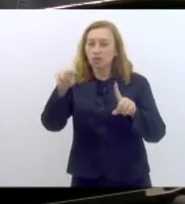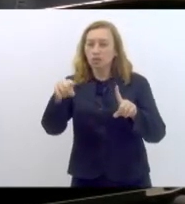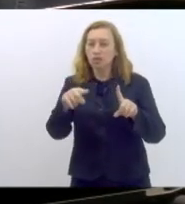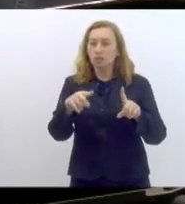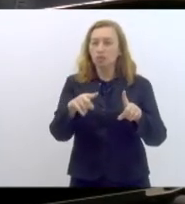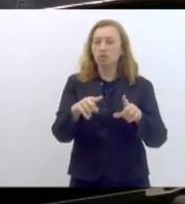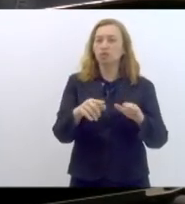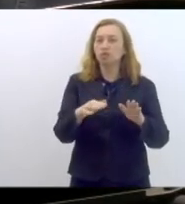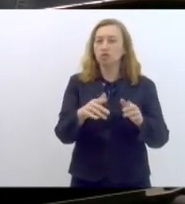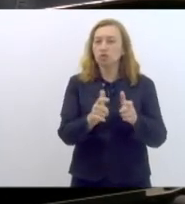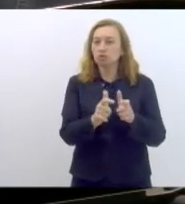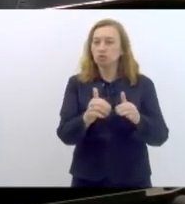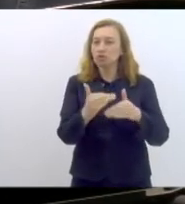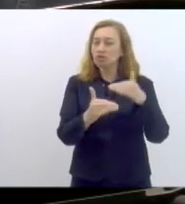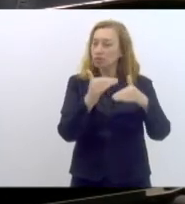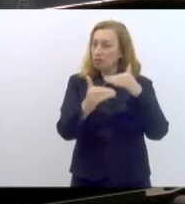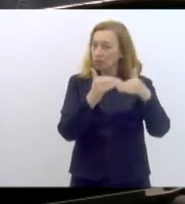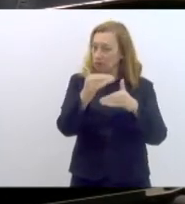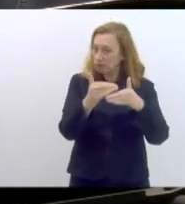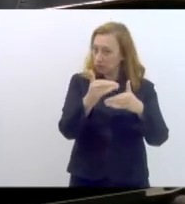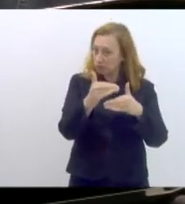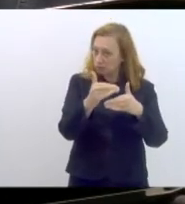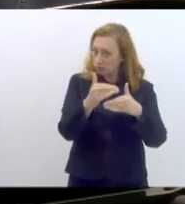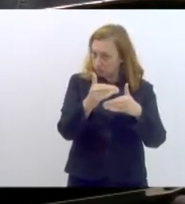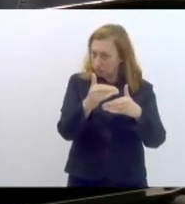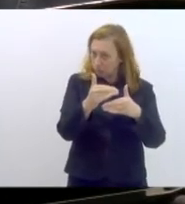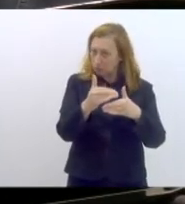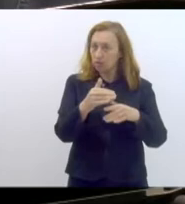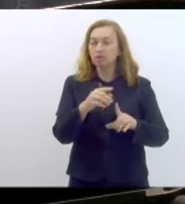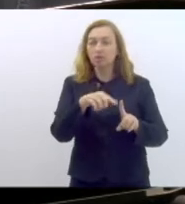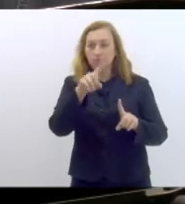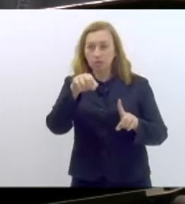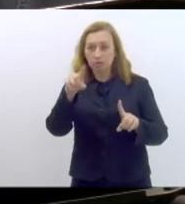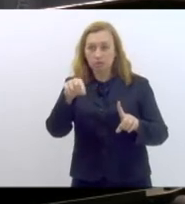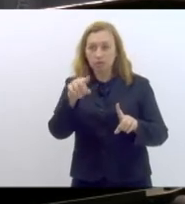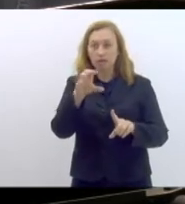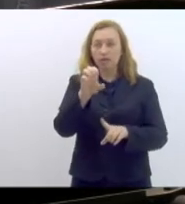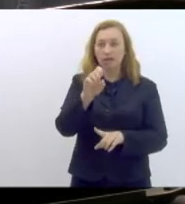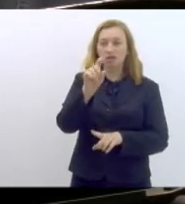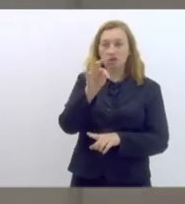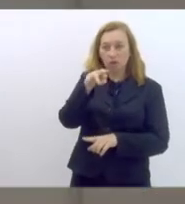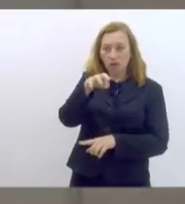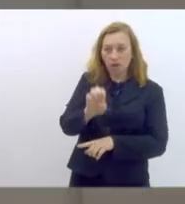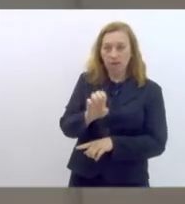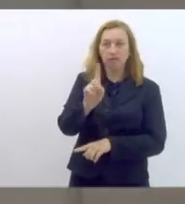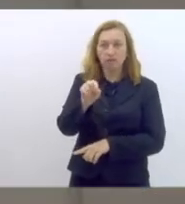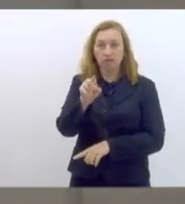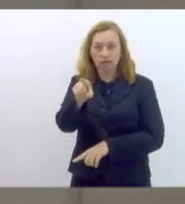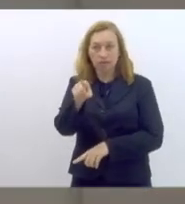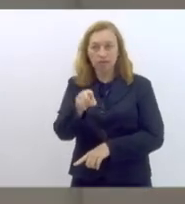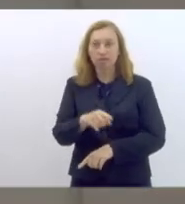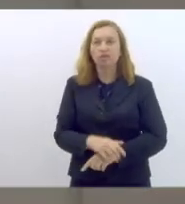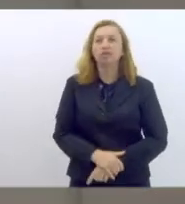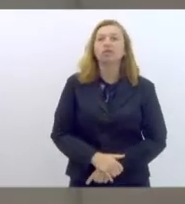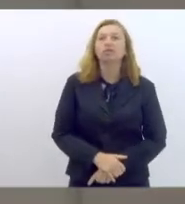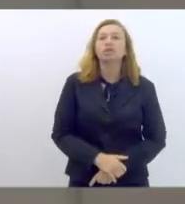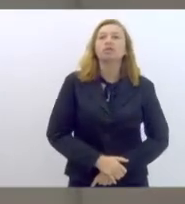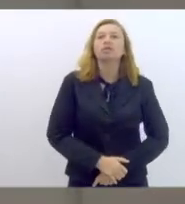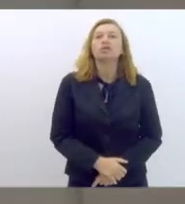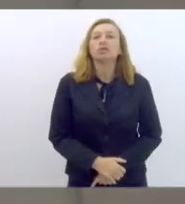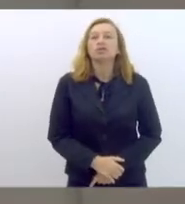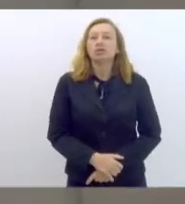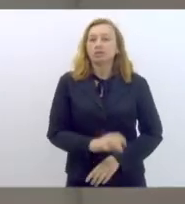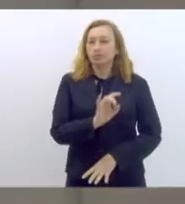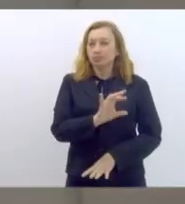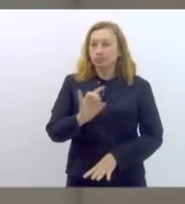né, por cada um desses... Isso. Da evolução dos índices. Não, mas esse daqui é o estoque, sim. Não é a evolução dos índices, não. É a evolução do estoque em função de cada